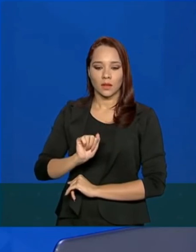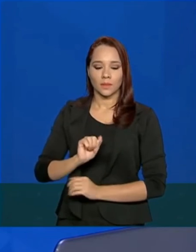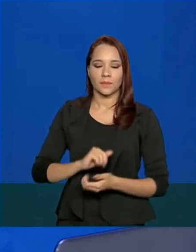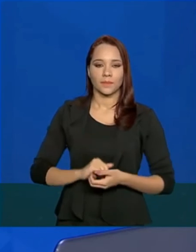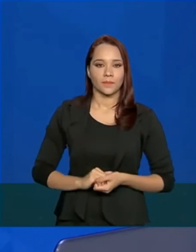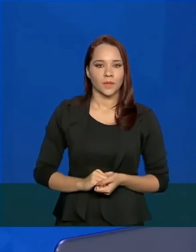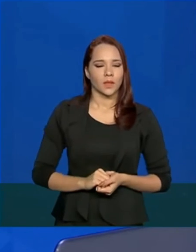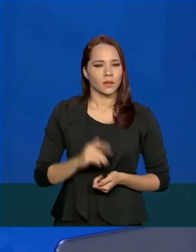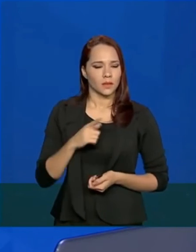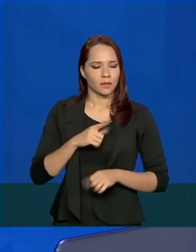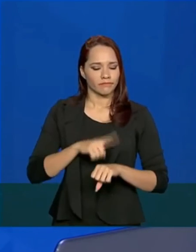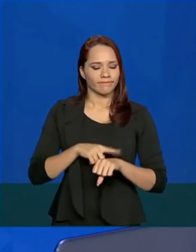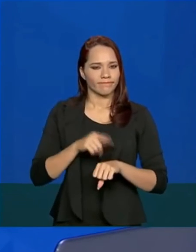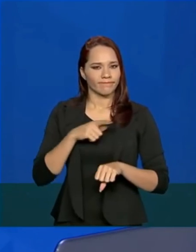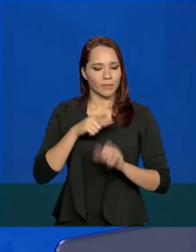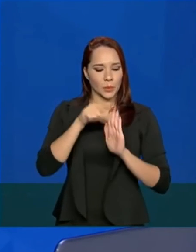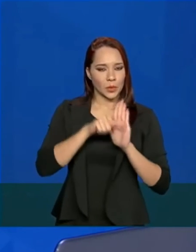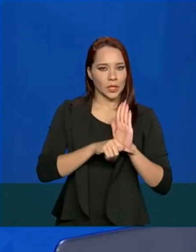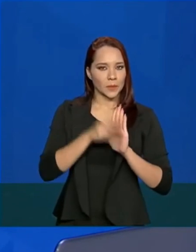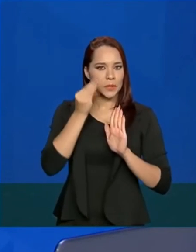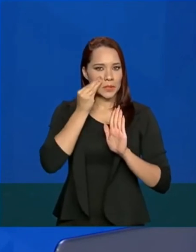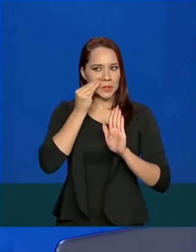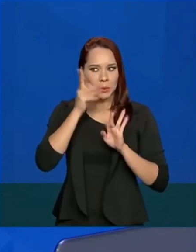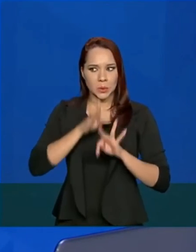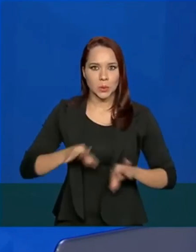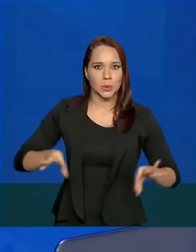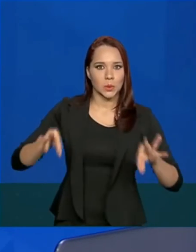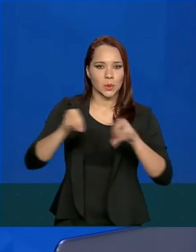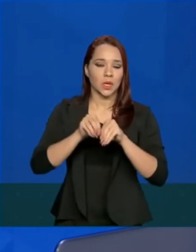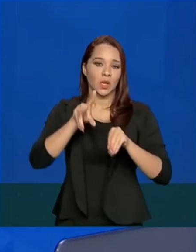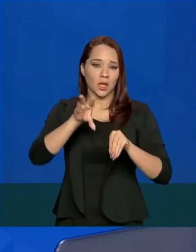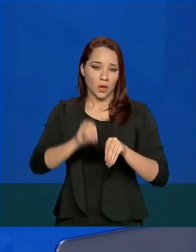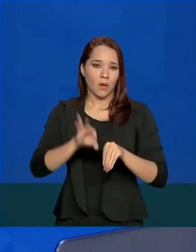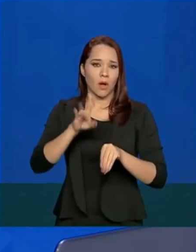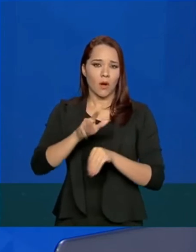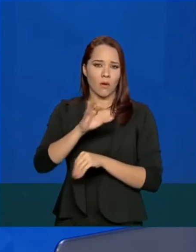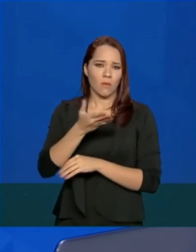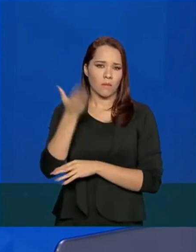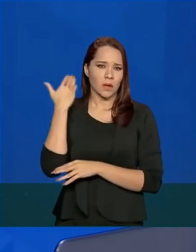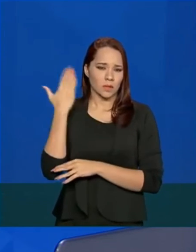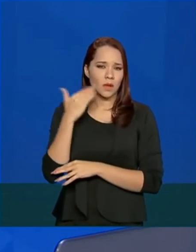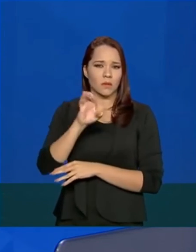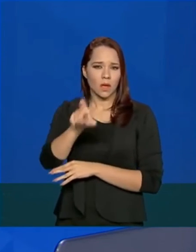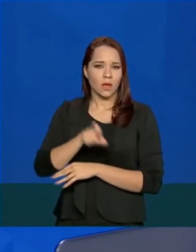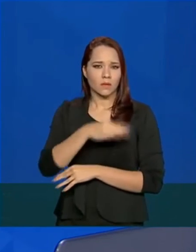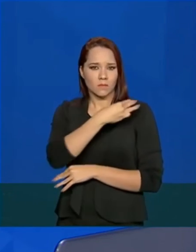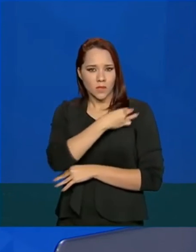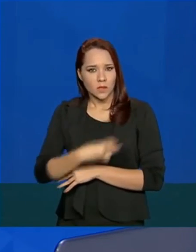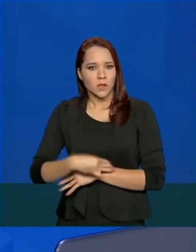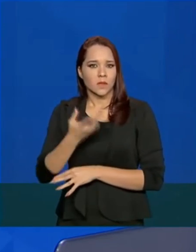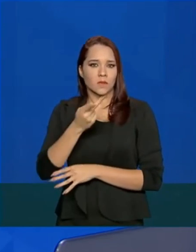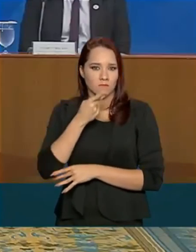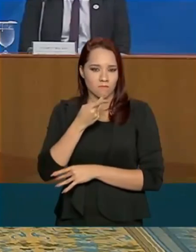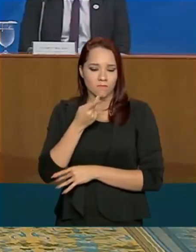Há previsão ainda de haver um programa de testagem em massa, como o ex-ministro Tait prometeu? Se sim, quando será